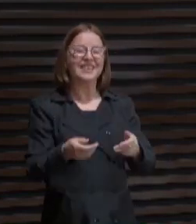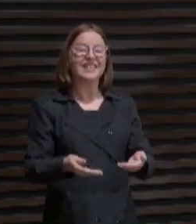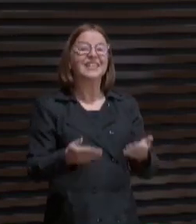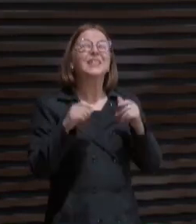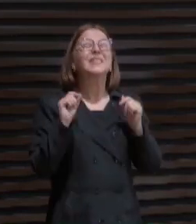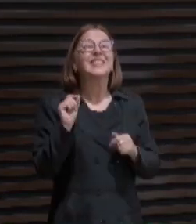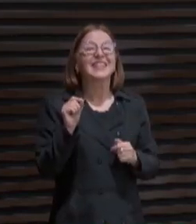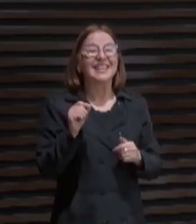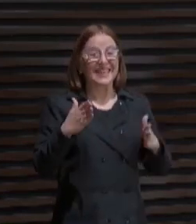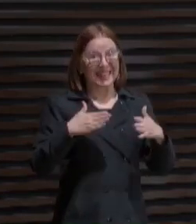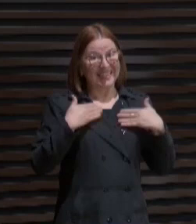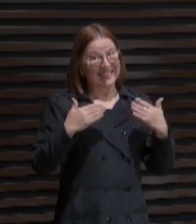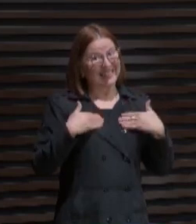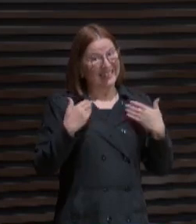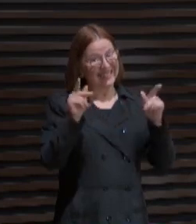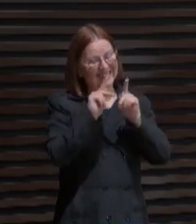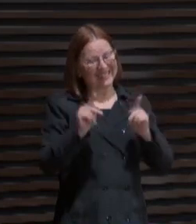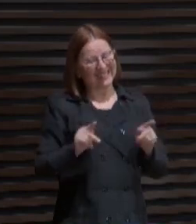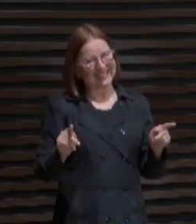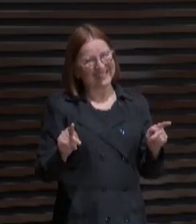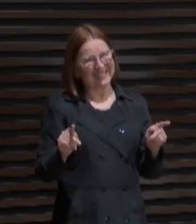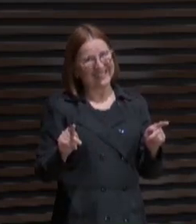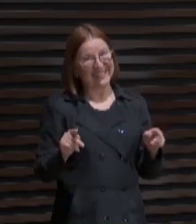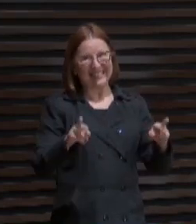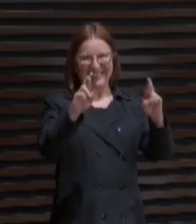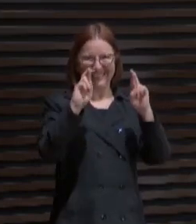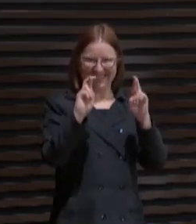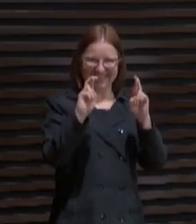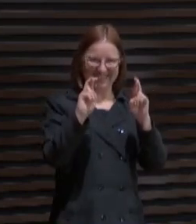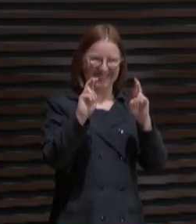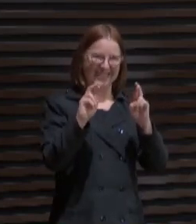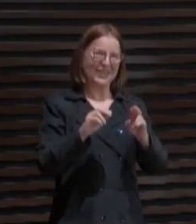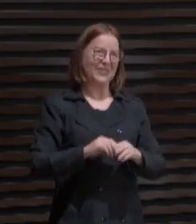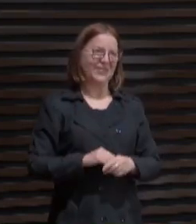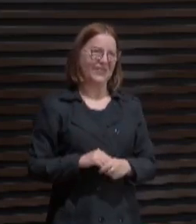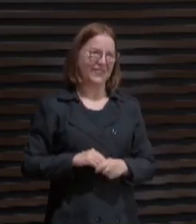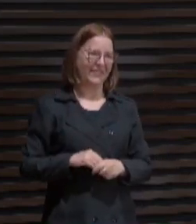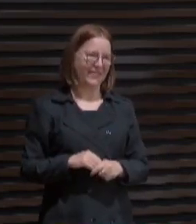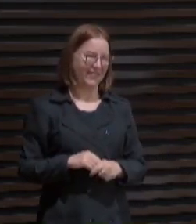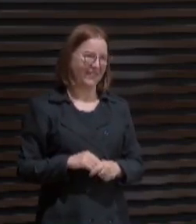irmãos? Alegria, paz e esperança.